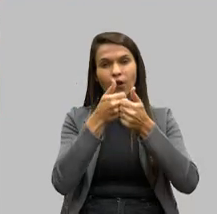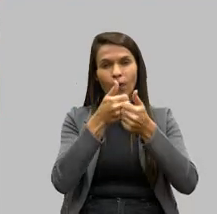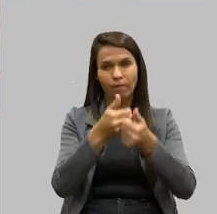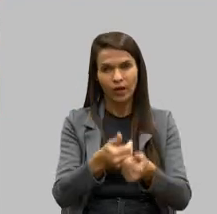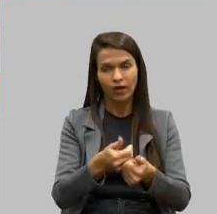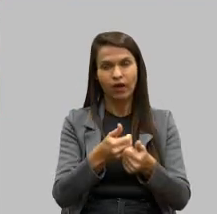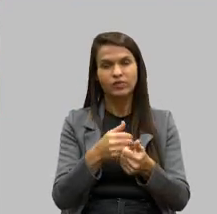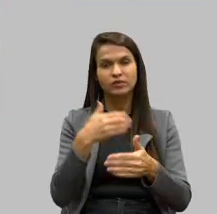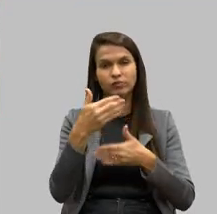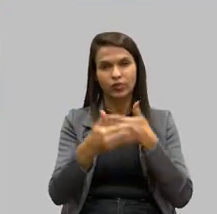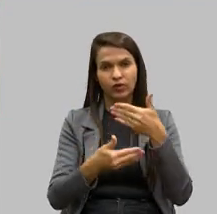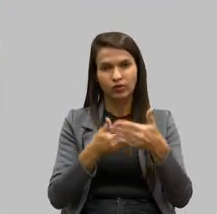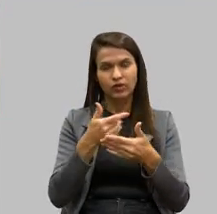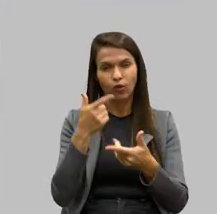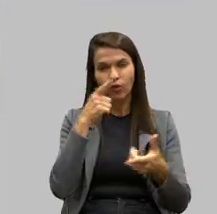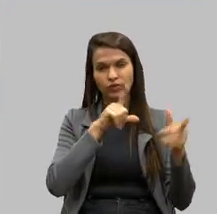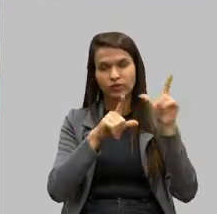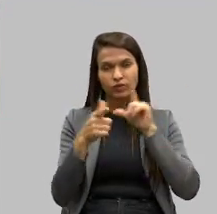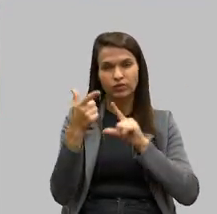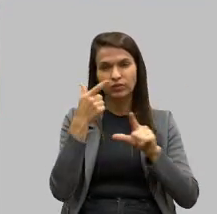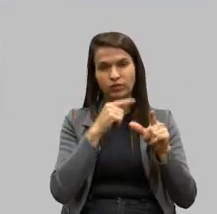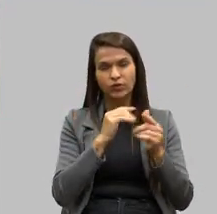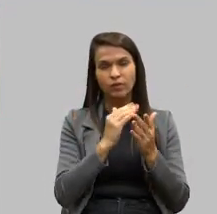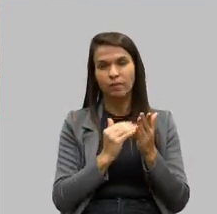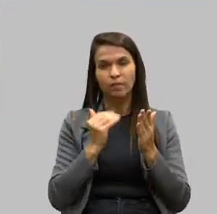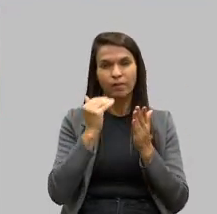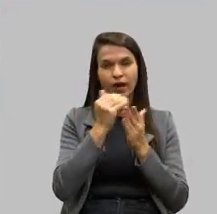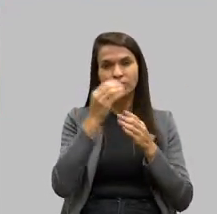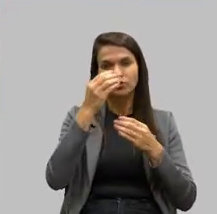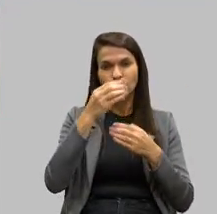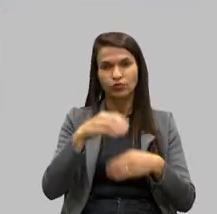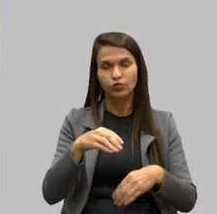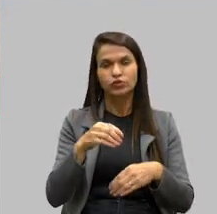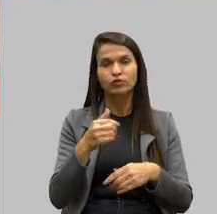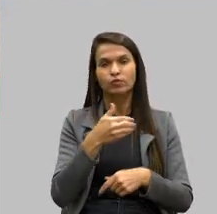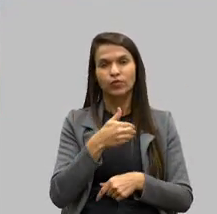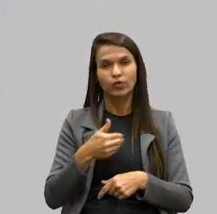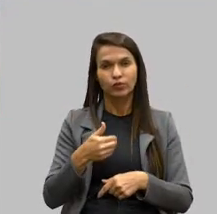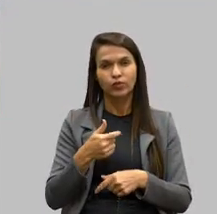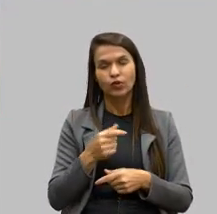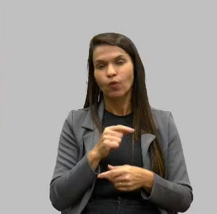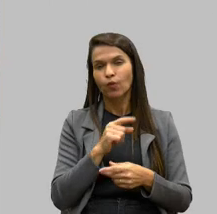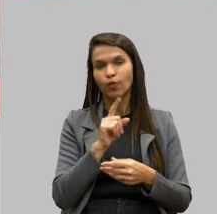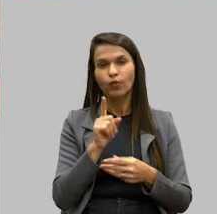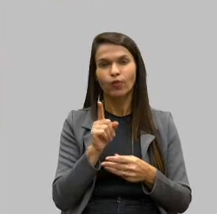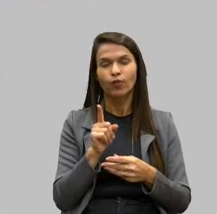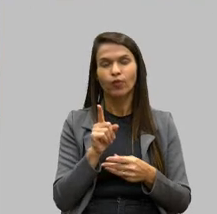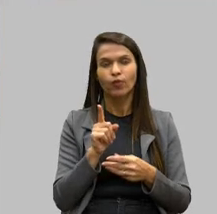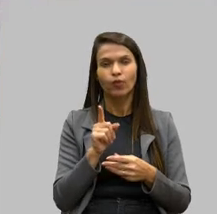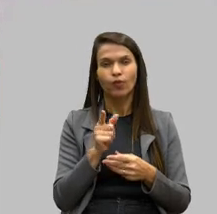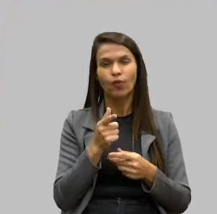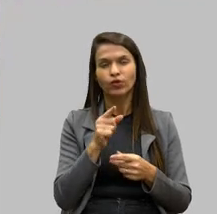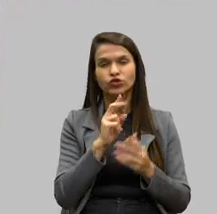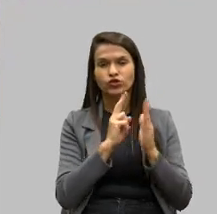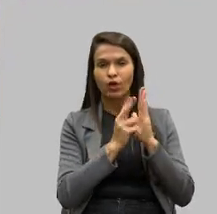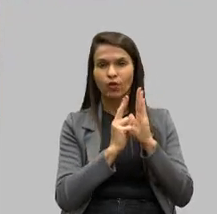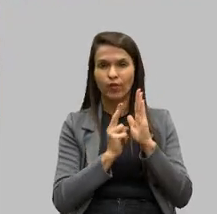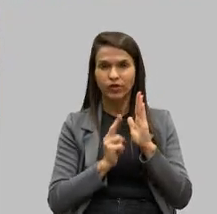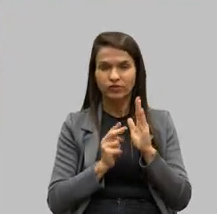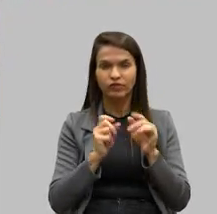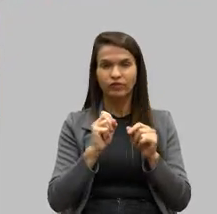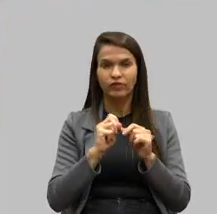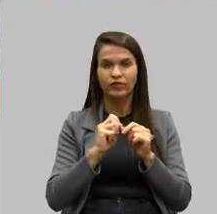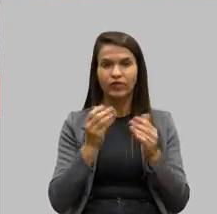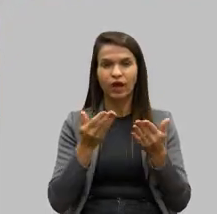esse processo e conquistarmos mais concurso público. E o próximo lote das nomeações será feito